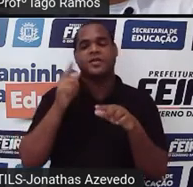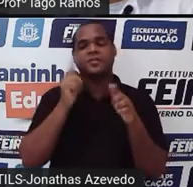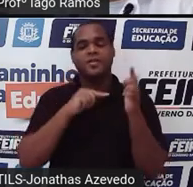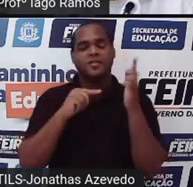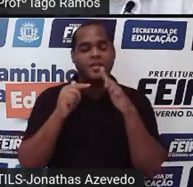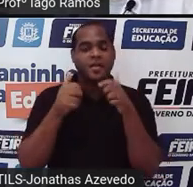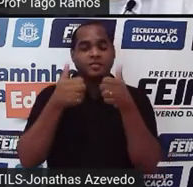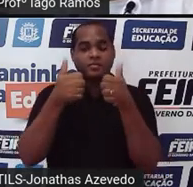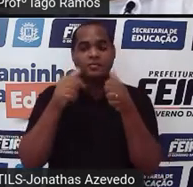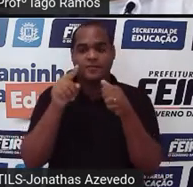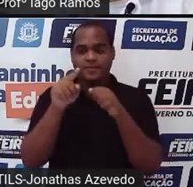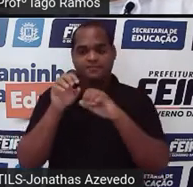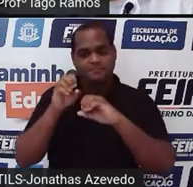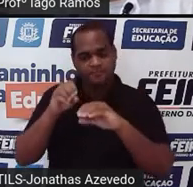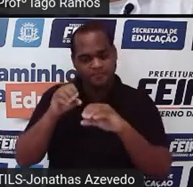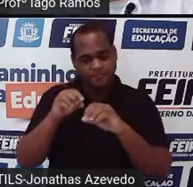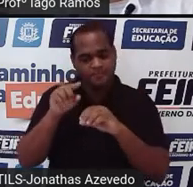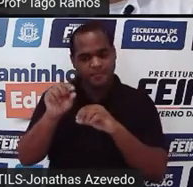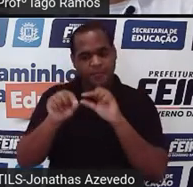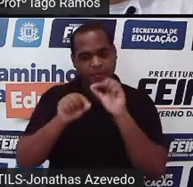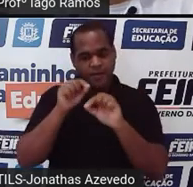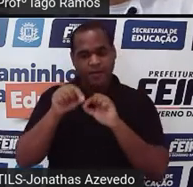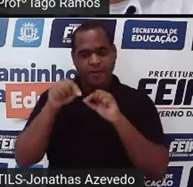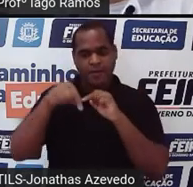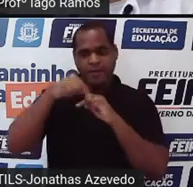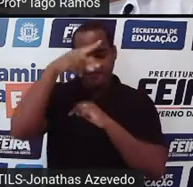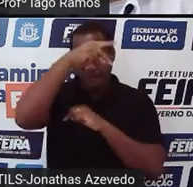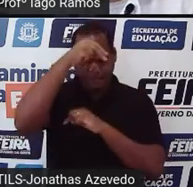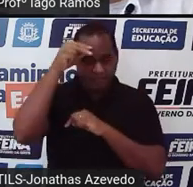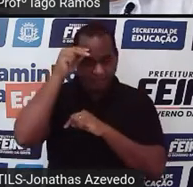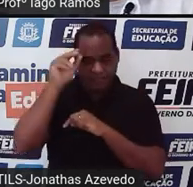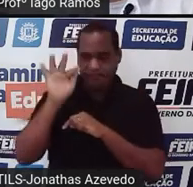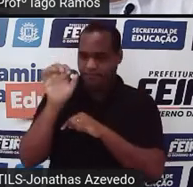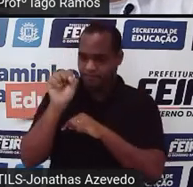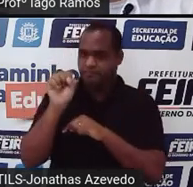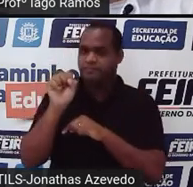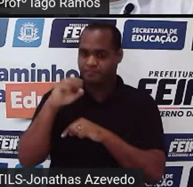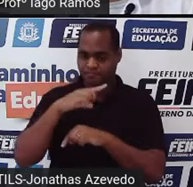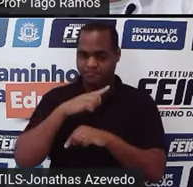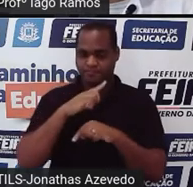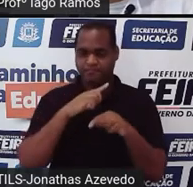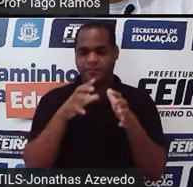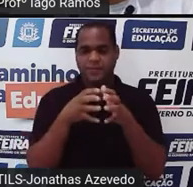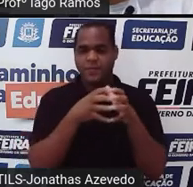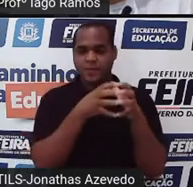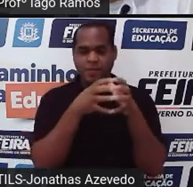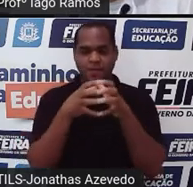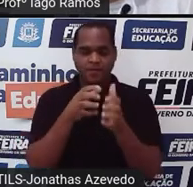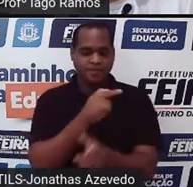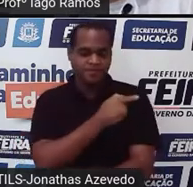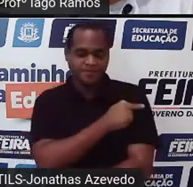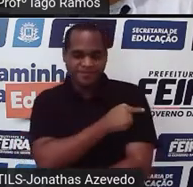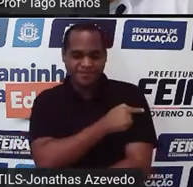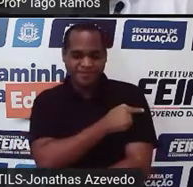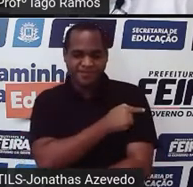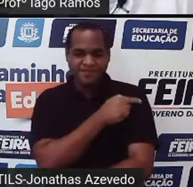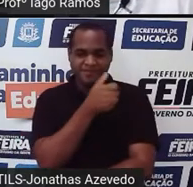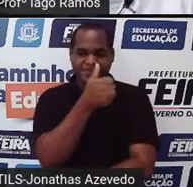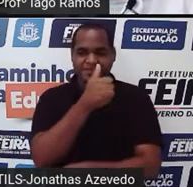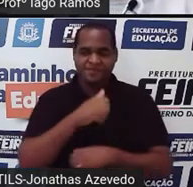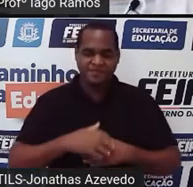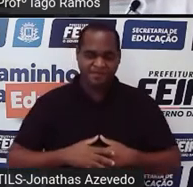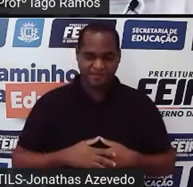essa aula é para você que é estudante da nossa rede Municipal de Ensino das turminhas de 7º ano tá bom